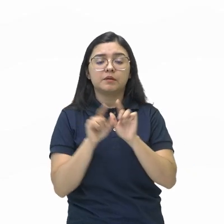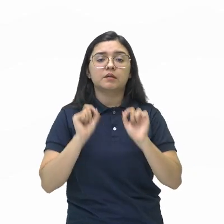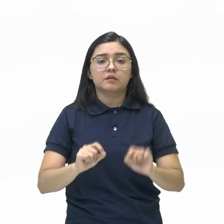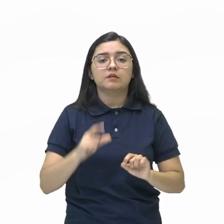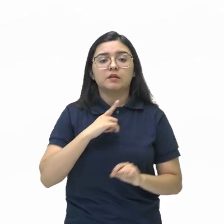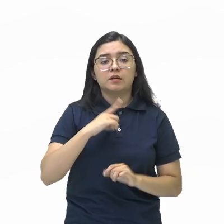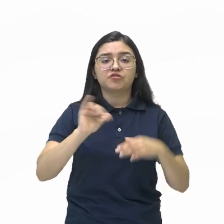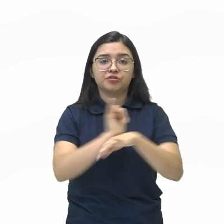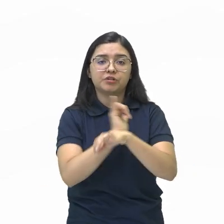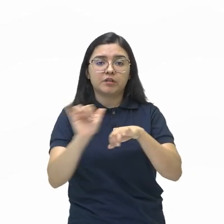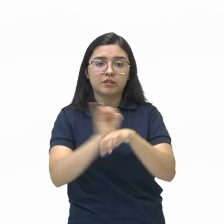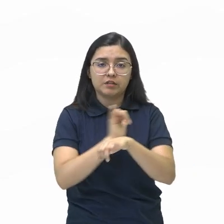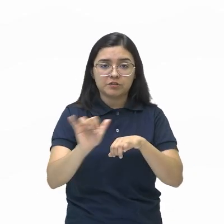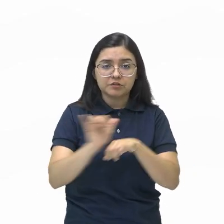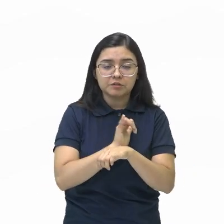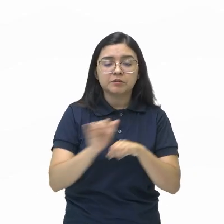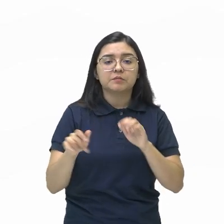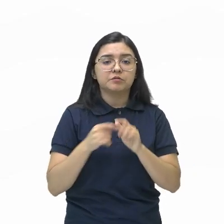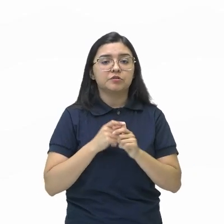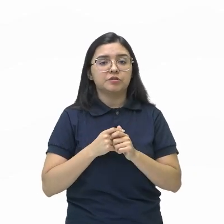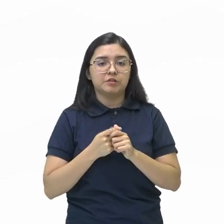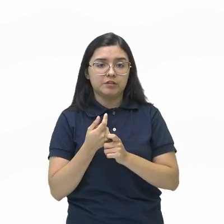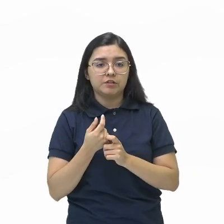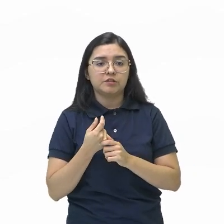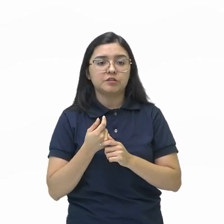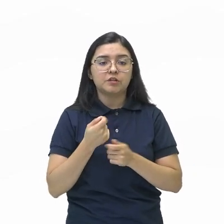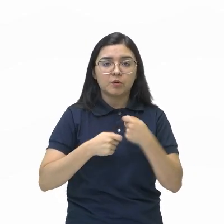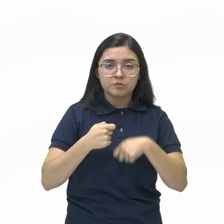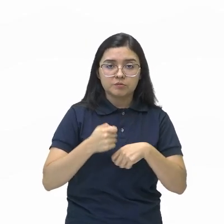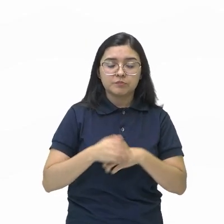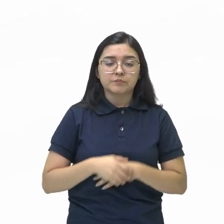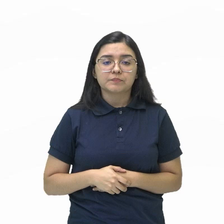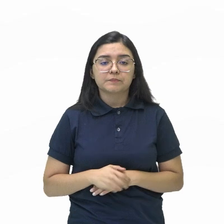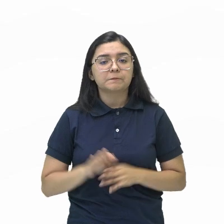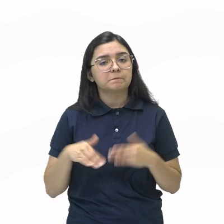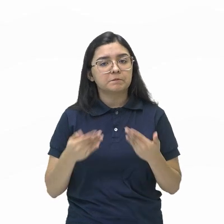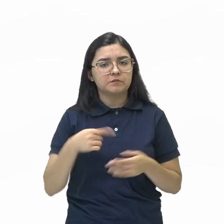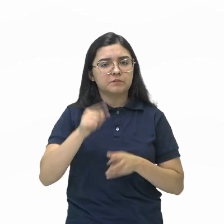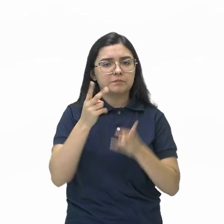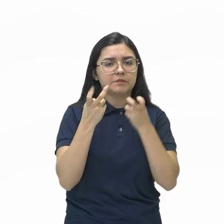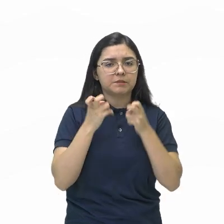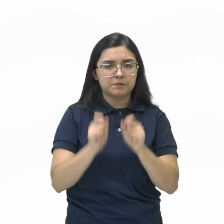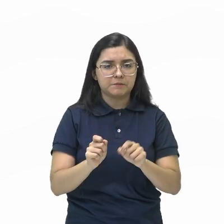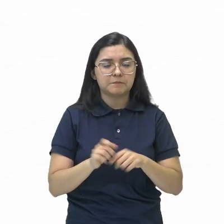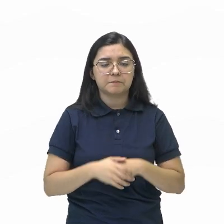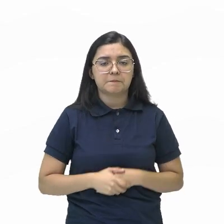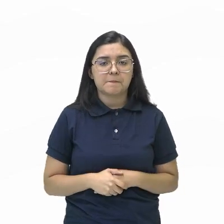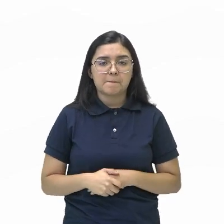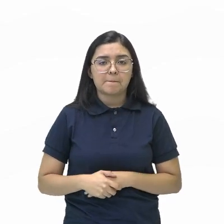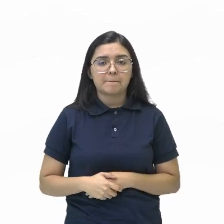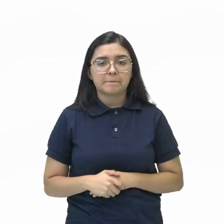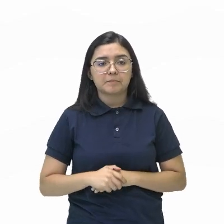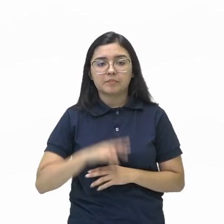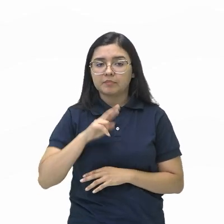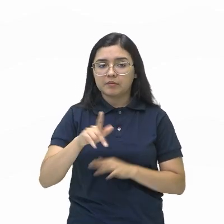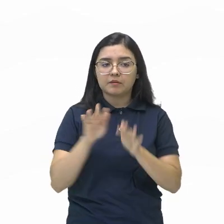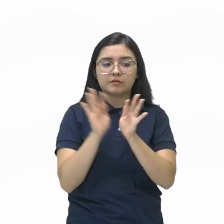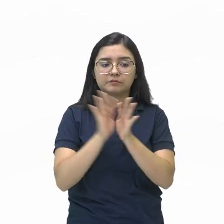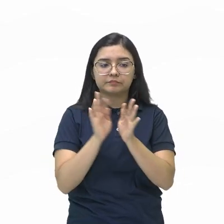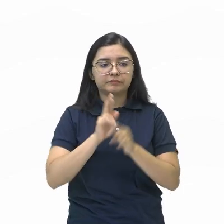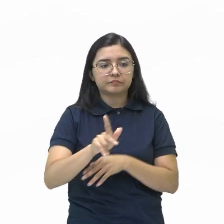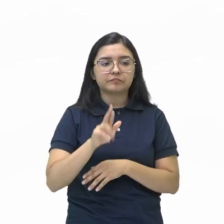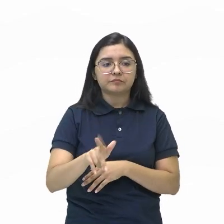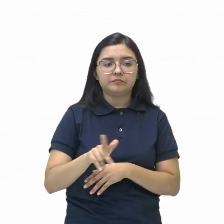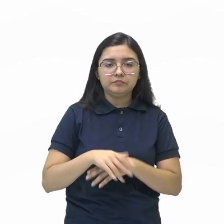como estratégia de negócio. Estão percebendo? Né? Não é tão simples